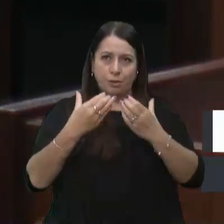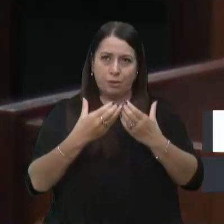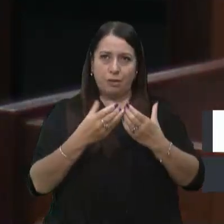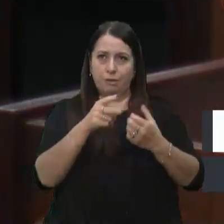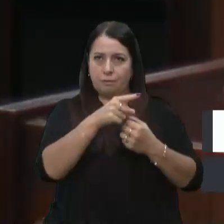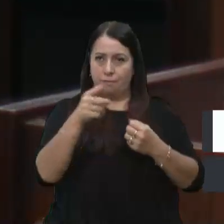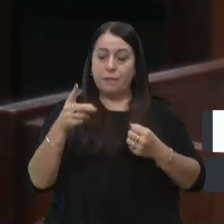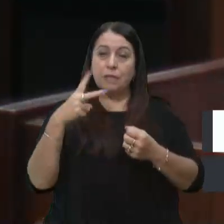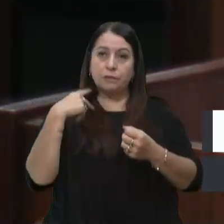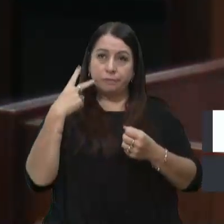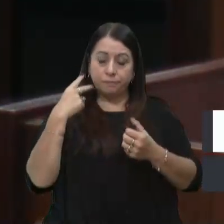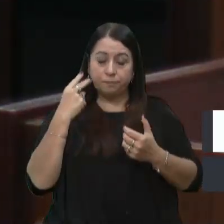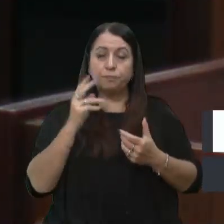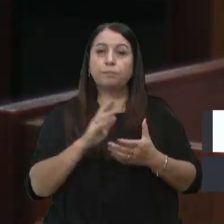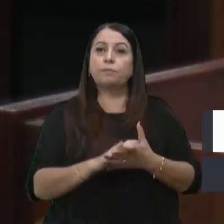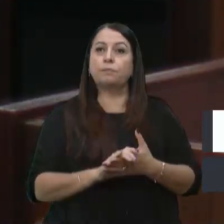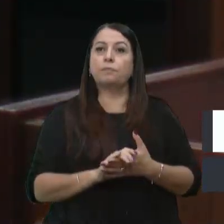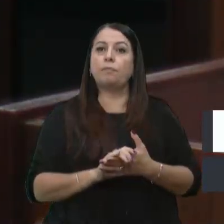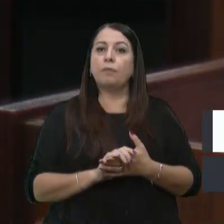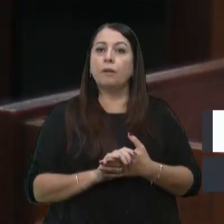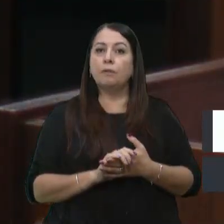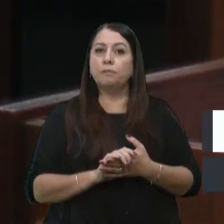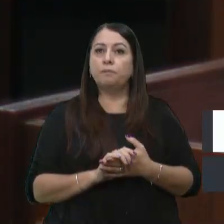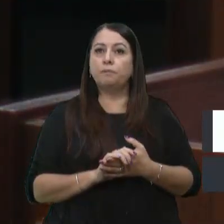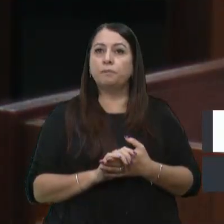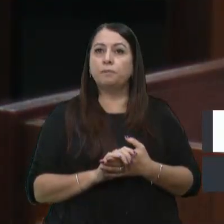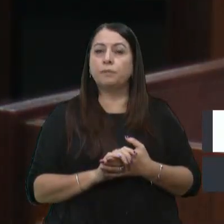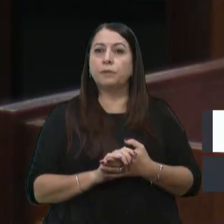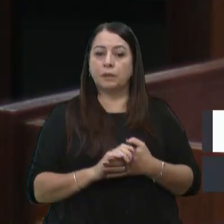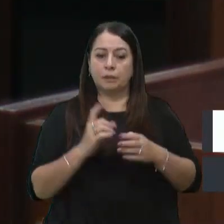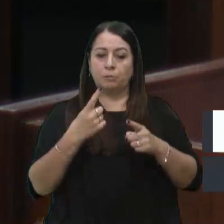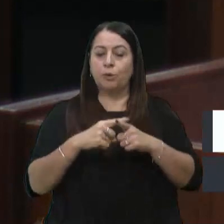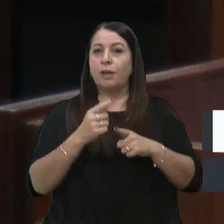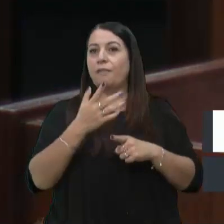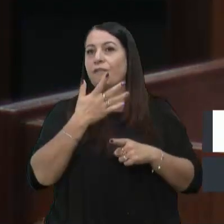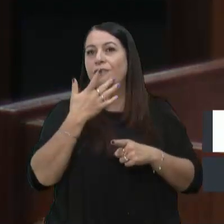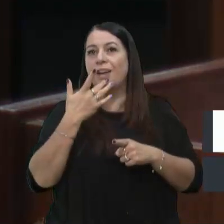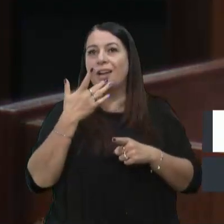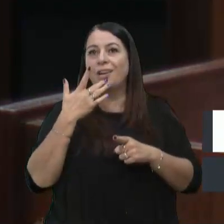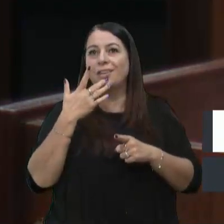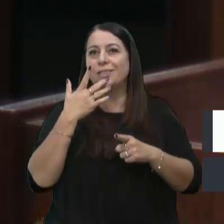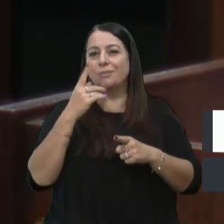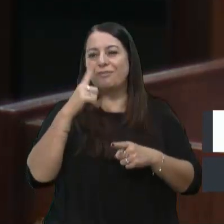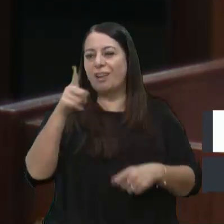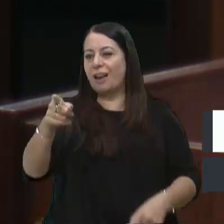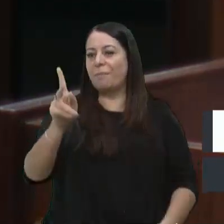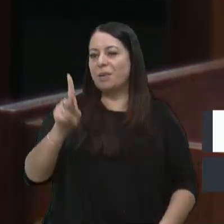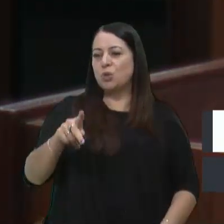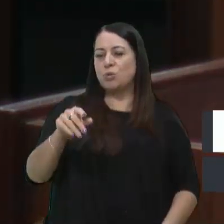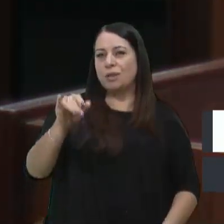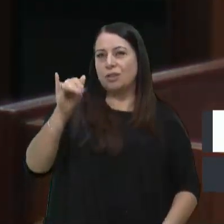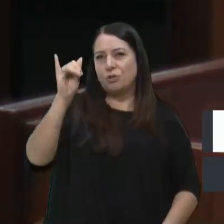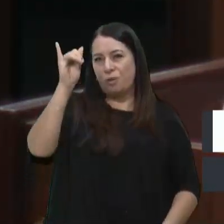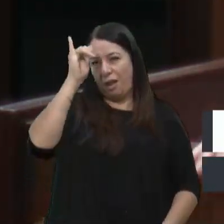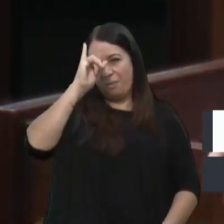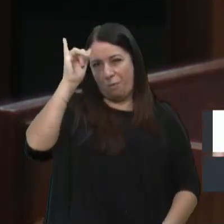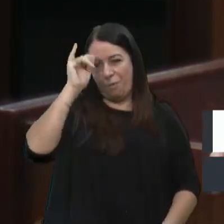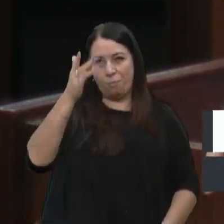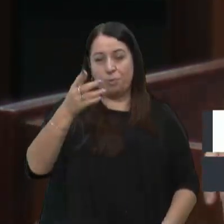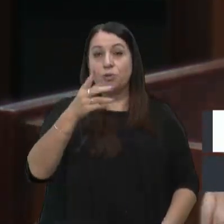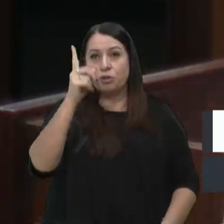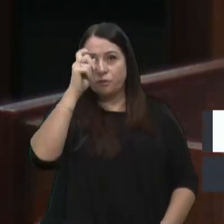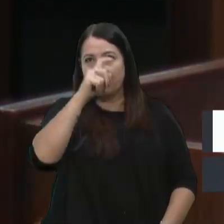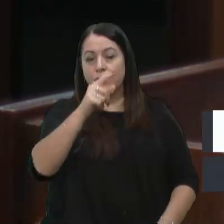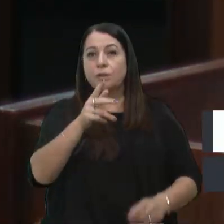os colegas e vereadores né porque é fácil tirar as pessoas famosa né mas é difícil de engolir por favor